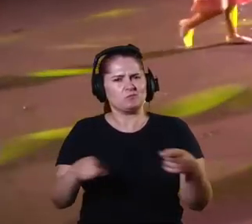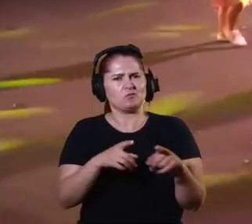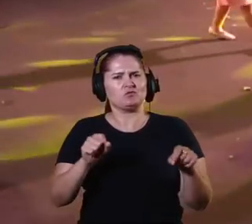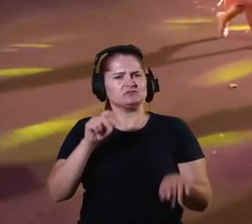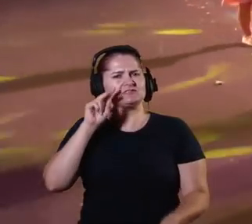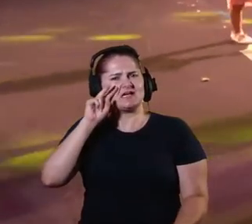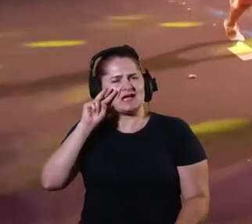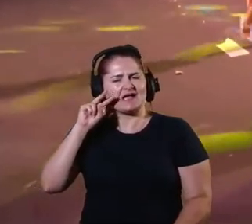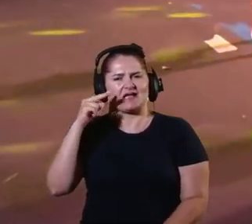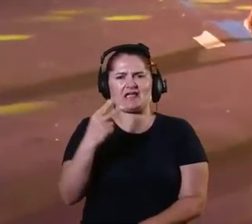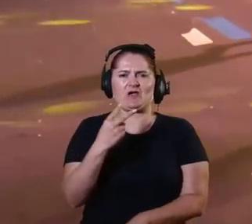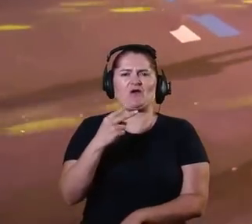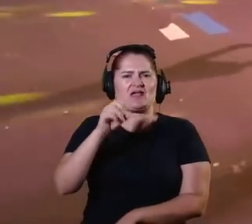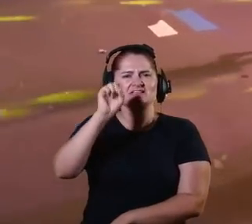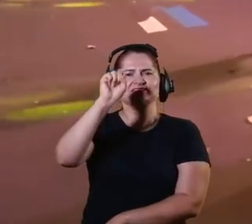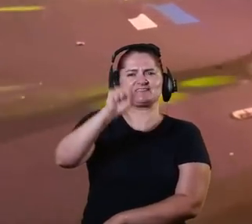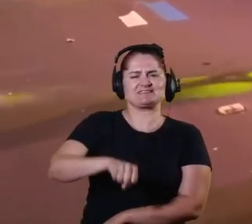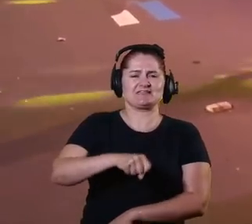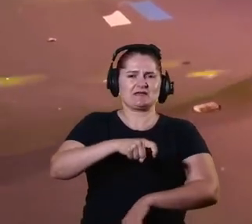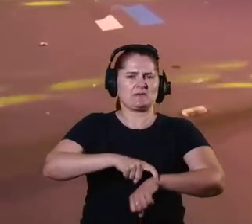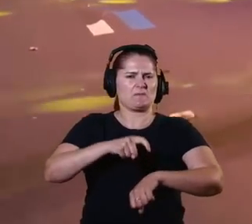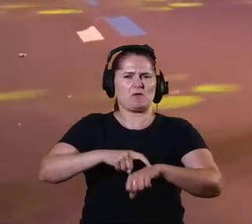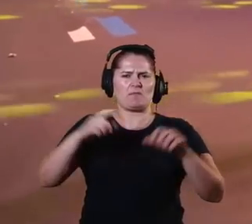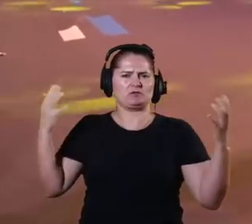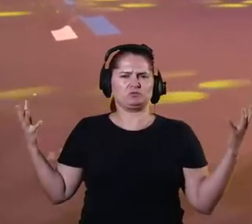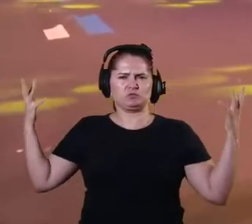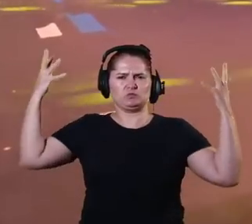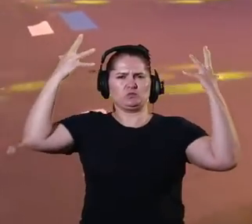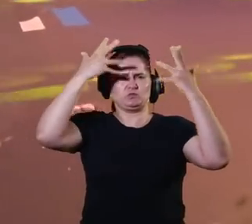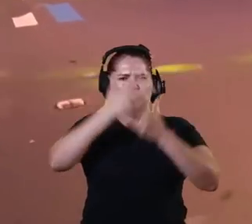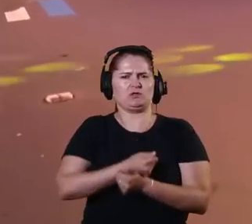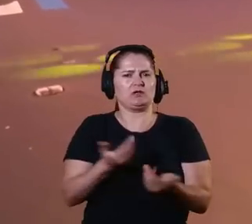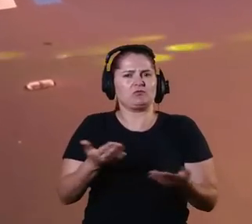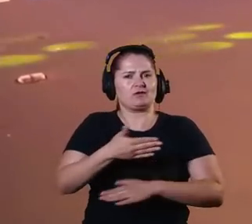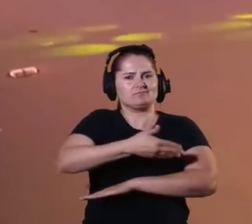um momento brilhante que acaba de acontecer aqui na Sinimbu.